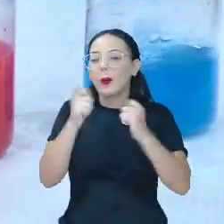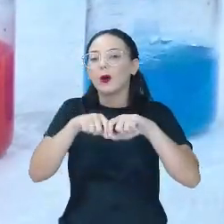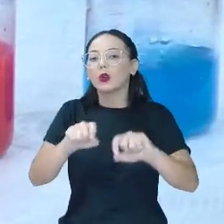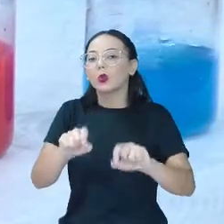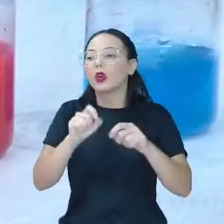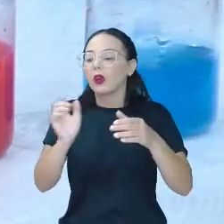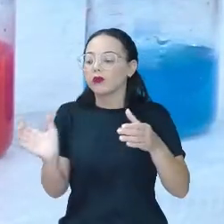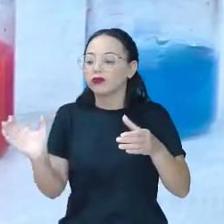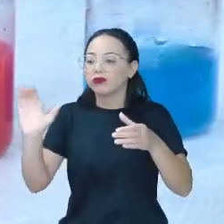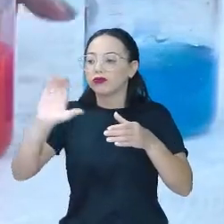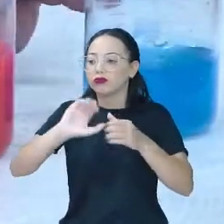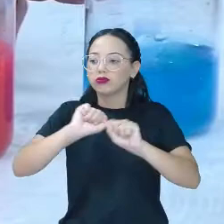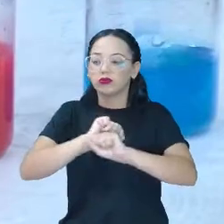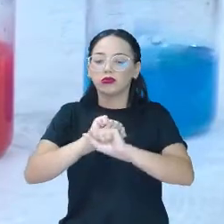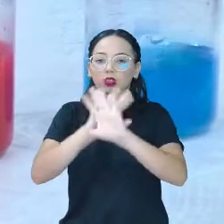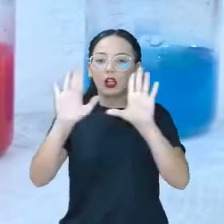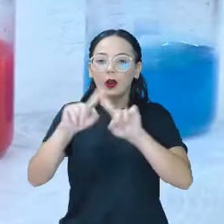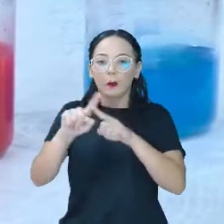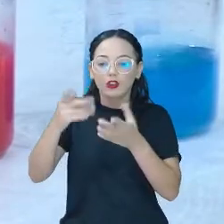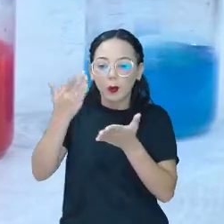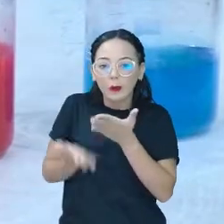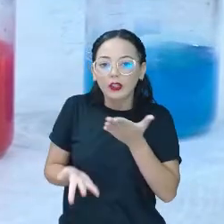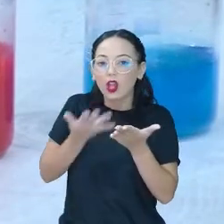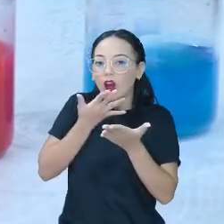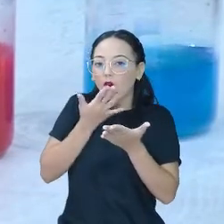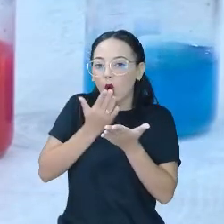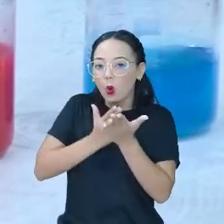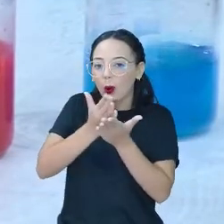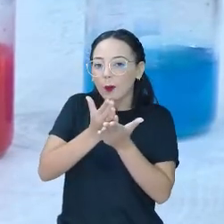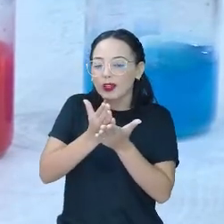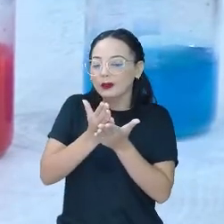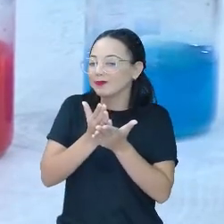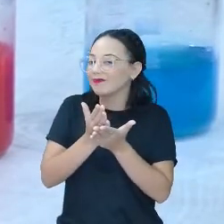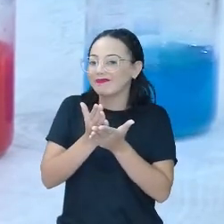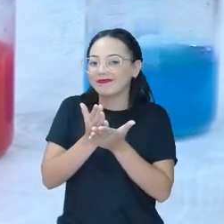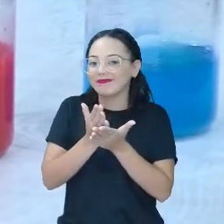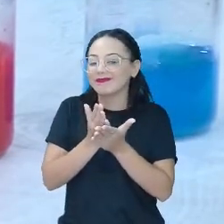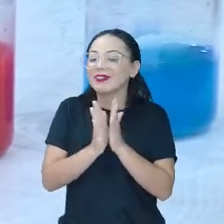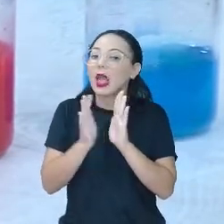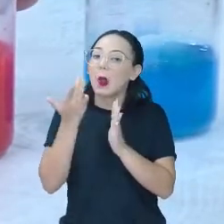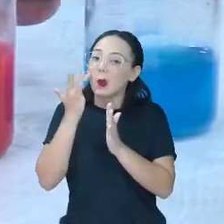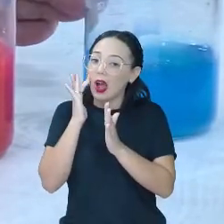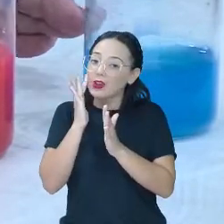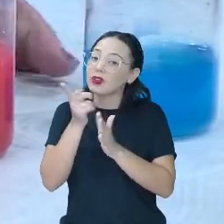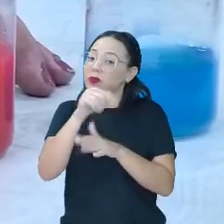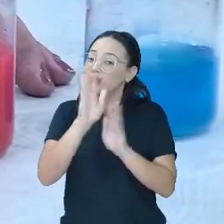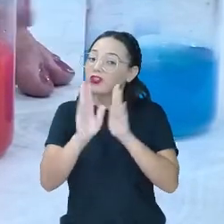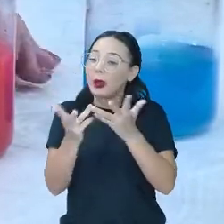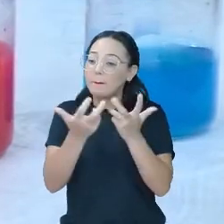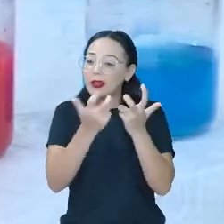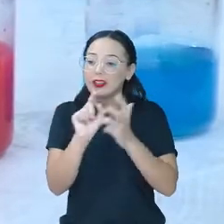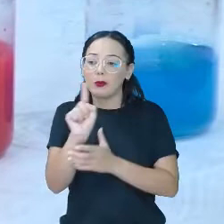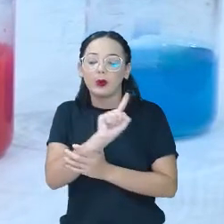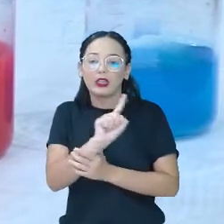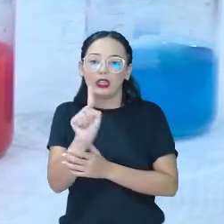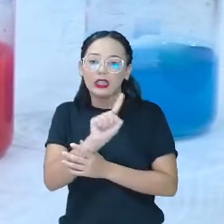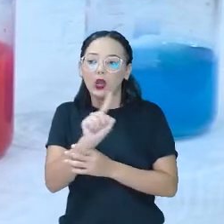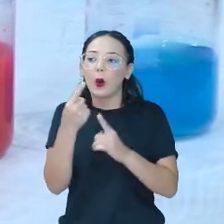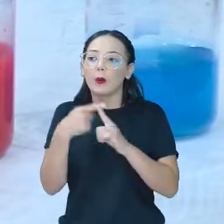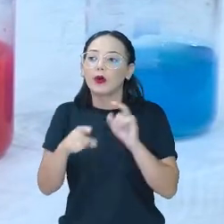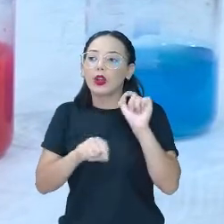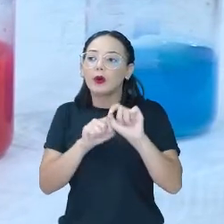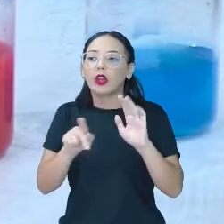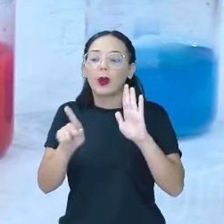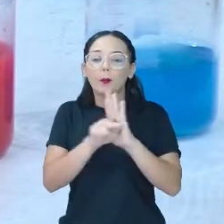tornar até mais claro, mas será que ele perdeu a coloração inicial? Acredito que vocês estão percebendo que não, porque aqui é o